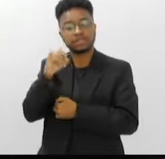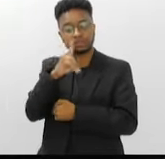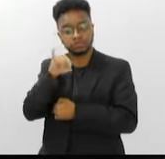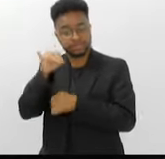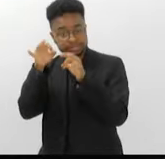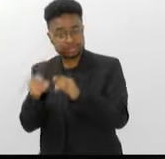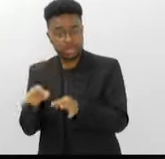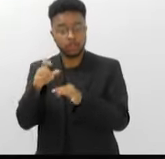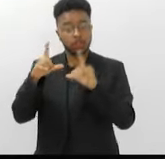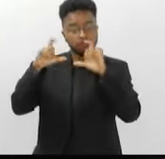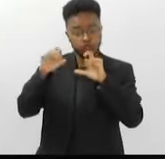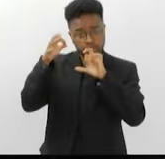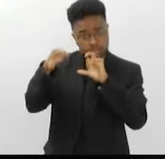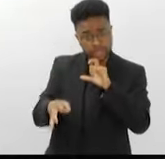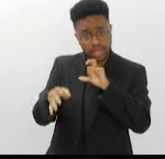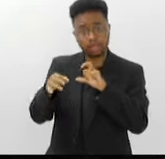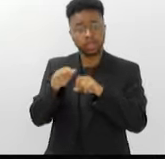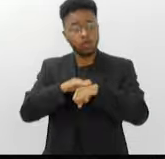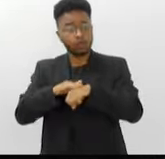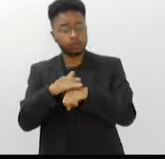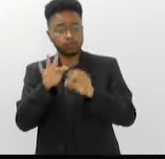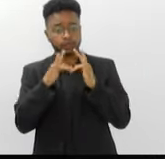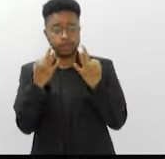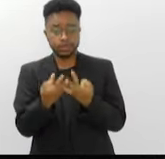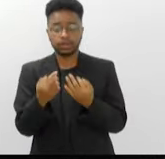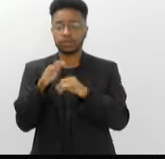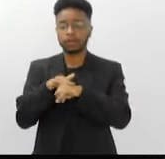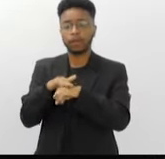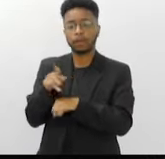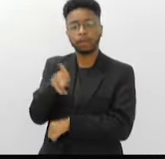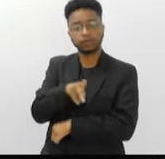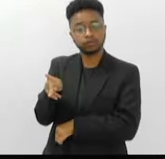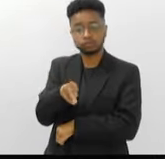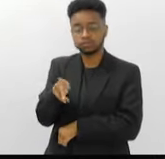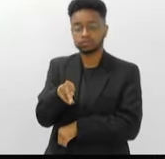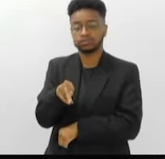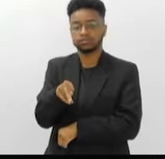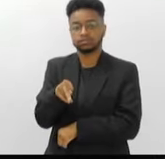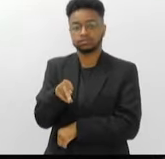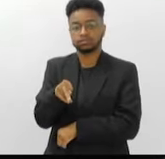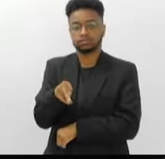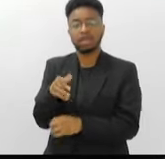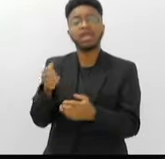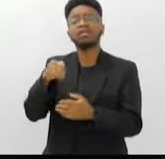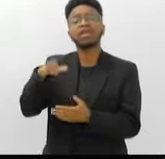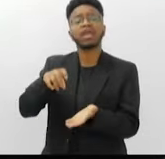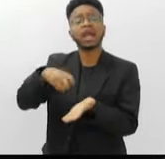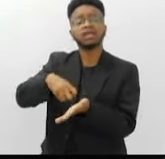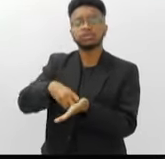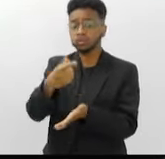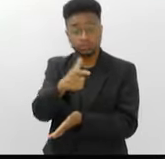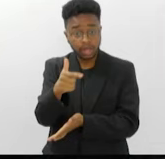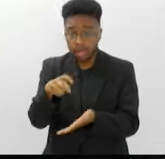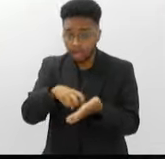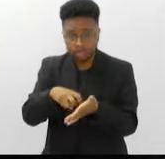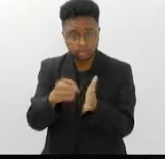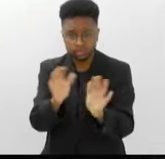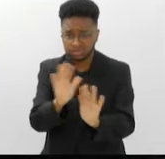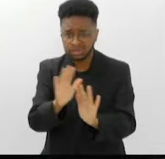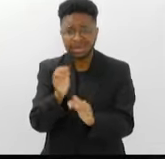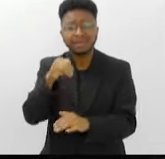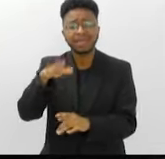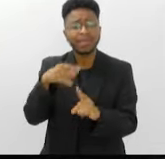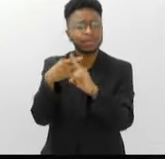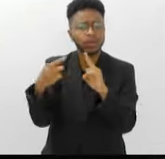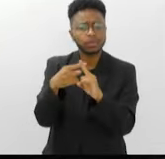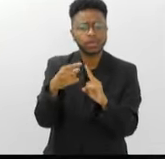está certa, falar com a família, falar com o professor. Ver... Ah, quem vai punir? Não tem punição. Quem vai censurar? Não